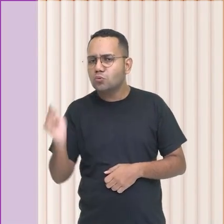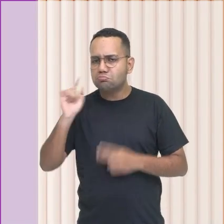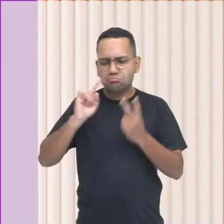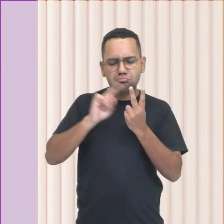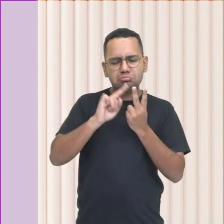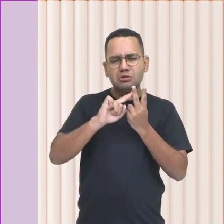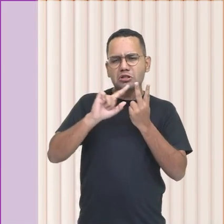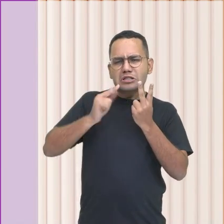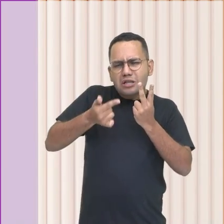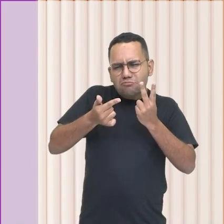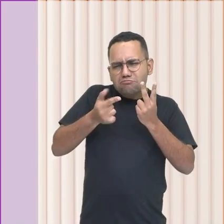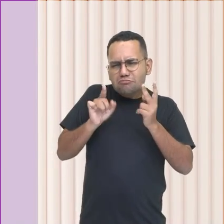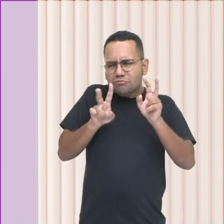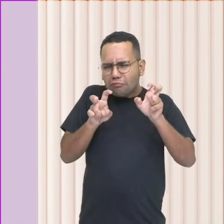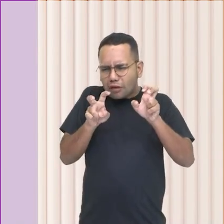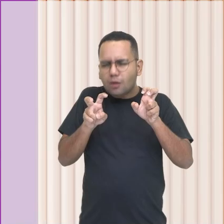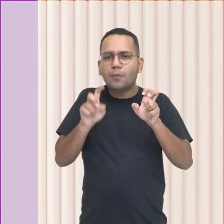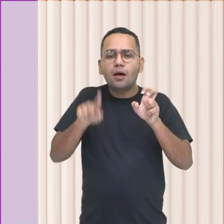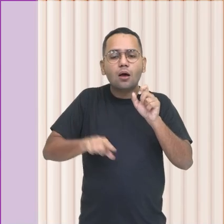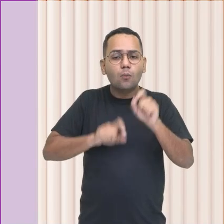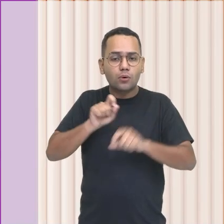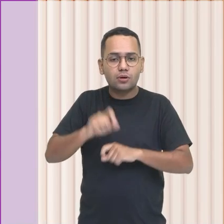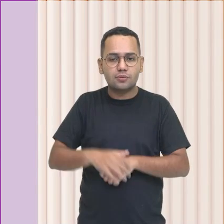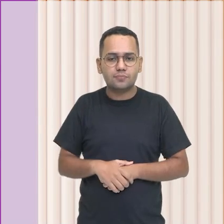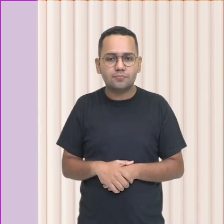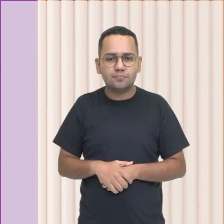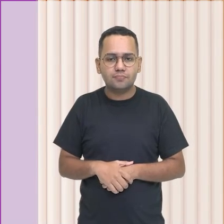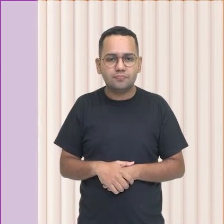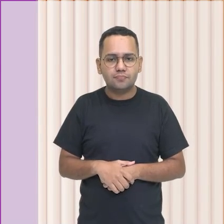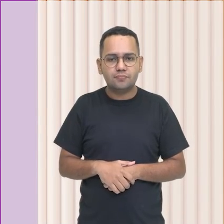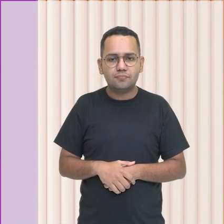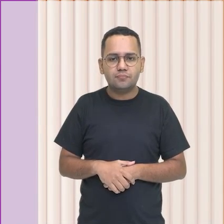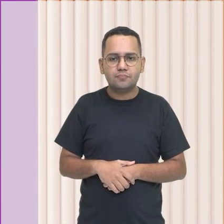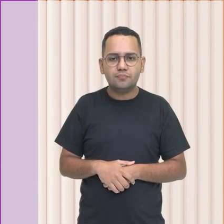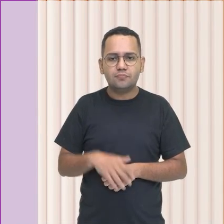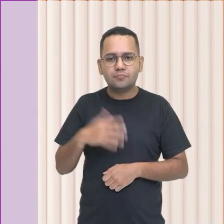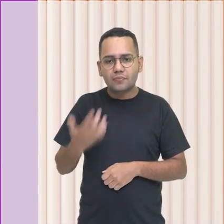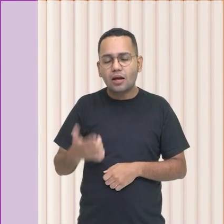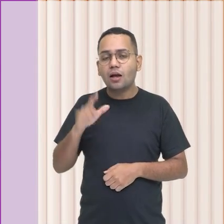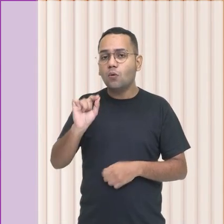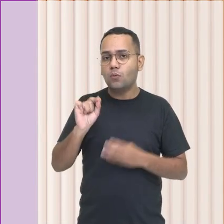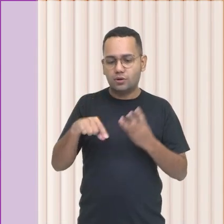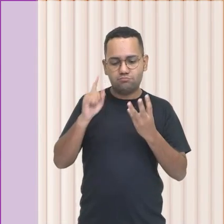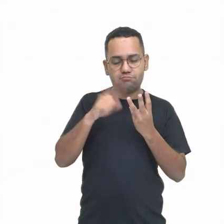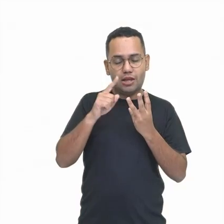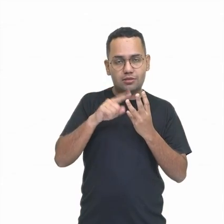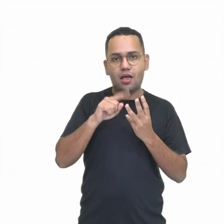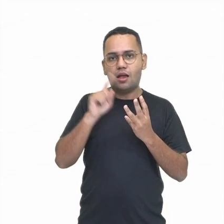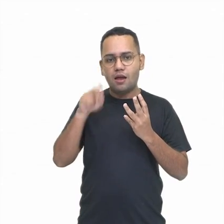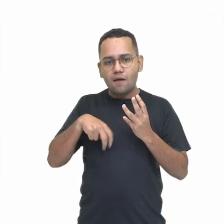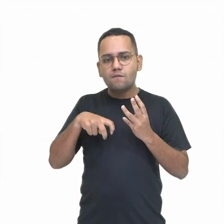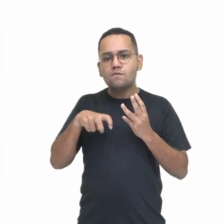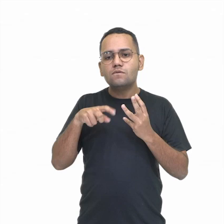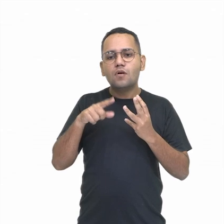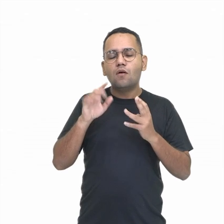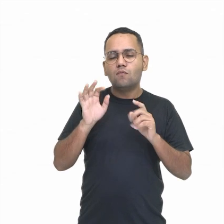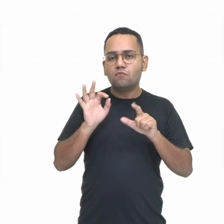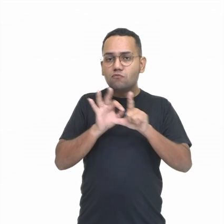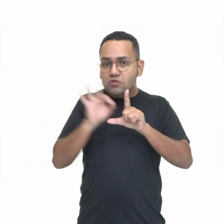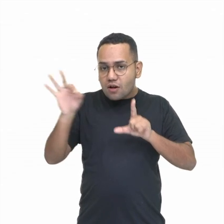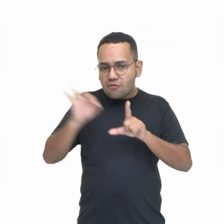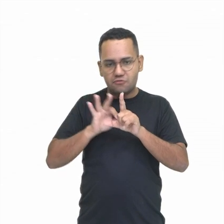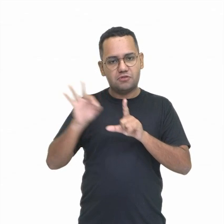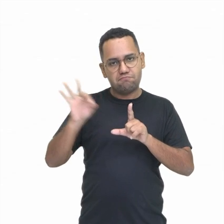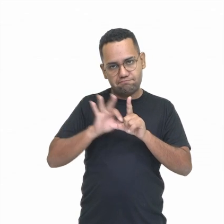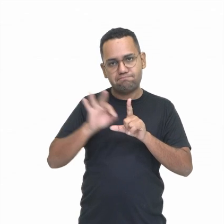também começamos a falar de função afim ou então função polinomial de primeiro grau Vamos então ver a definição